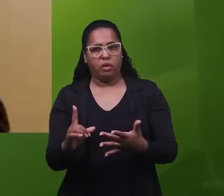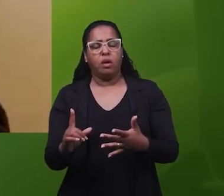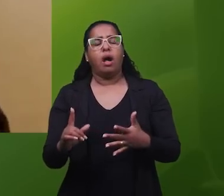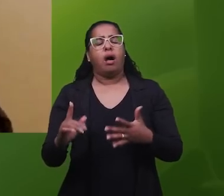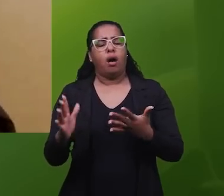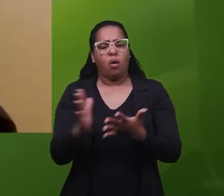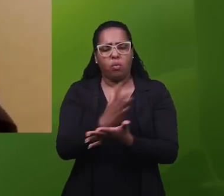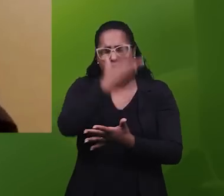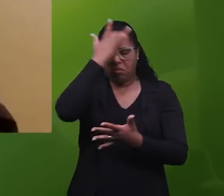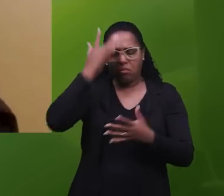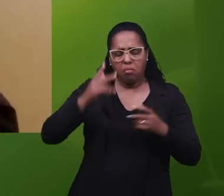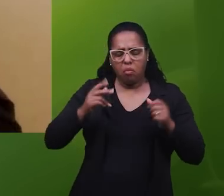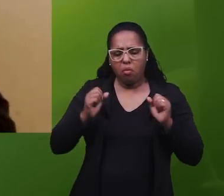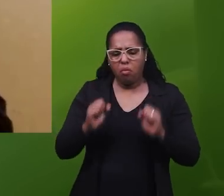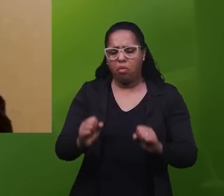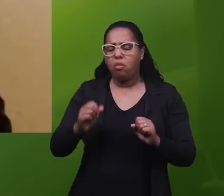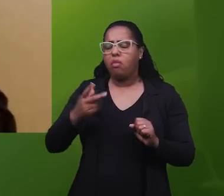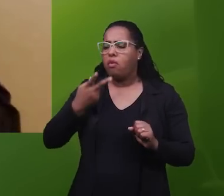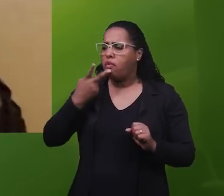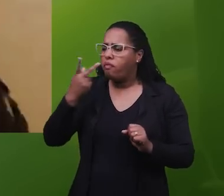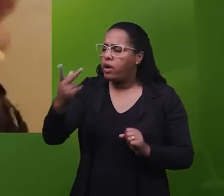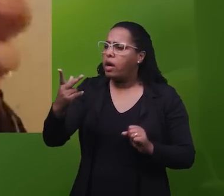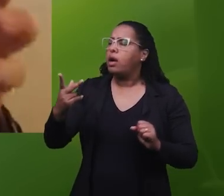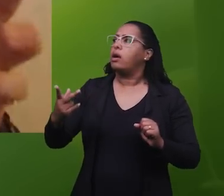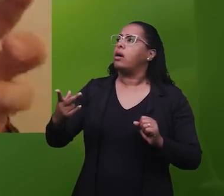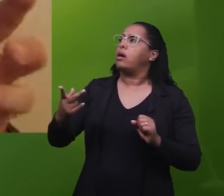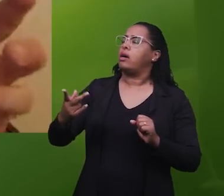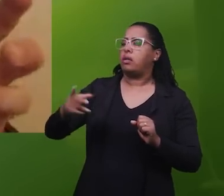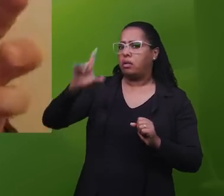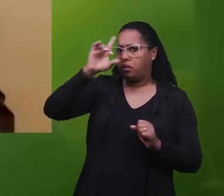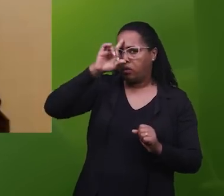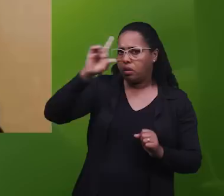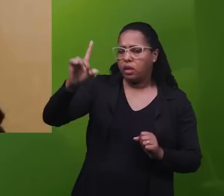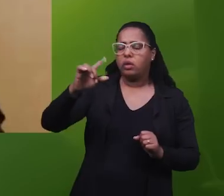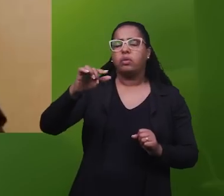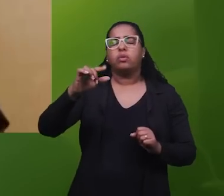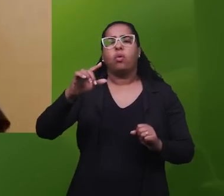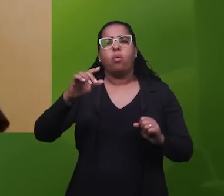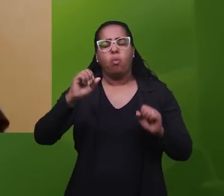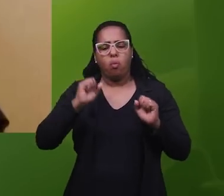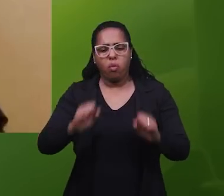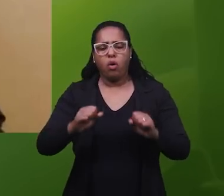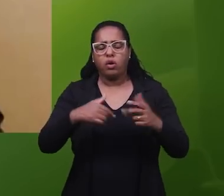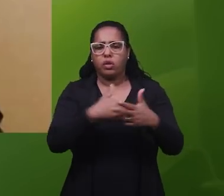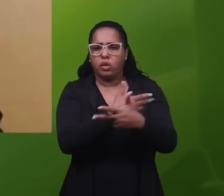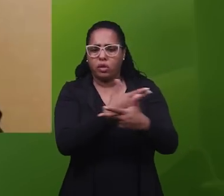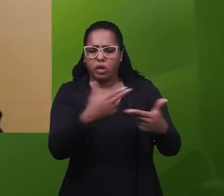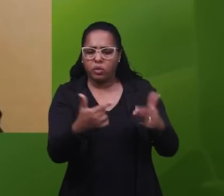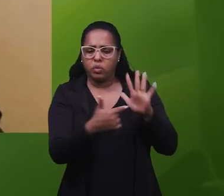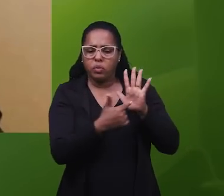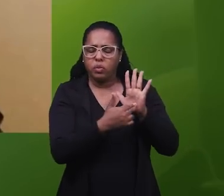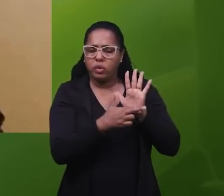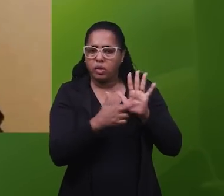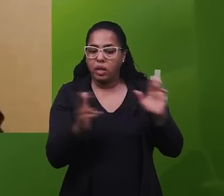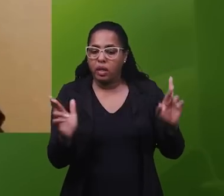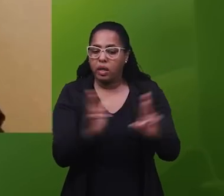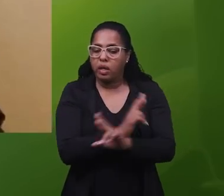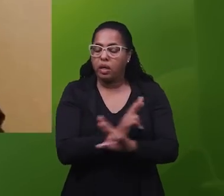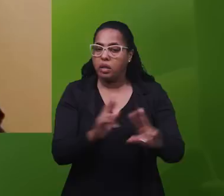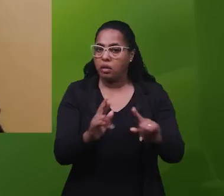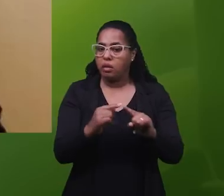grupo pode falar de Deus, pode ter símbolos que remetam até aquilo que é